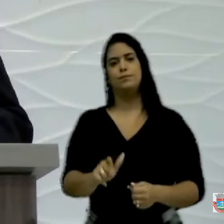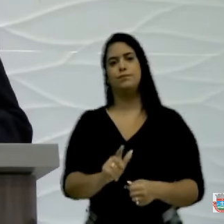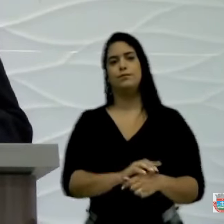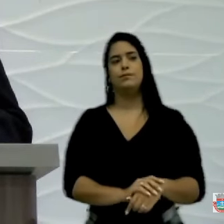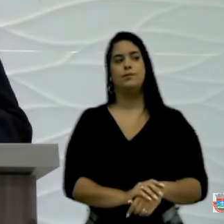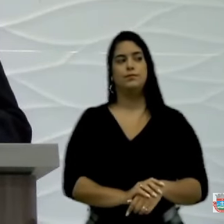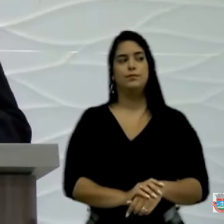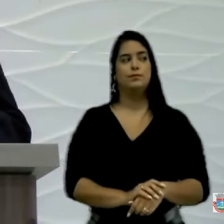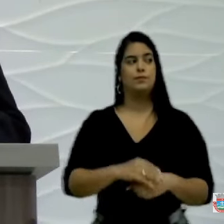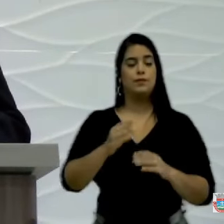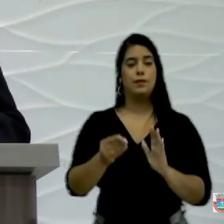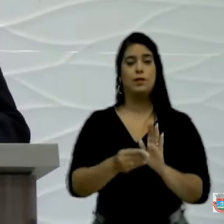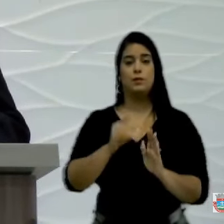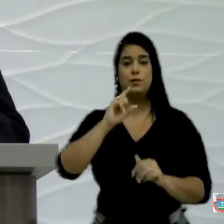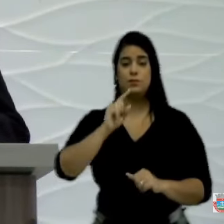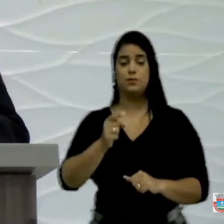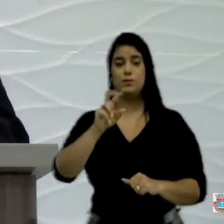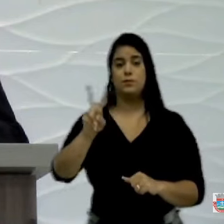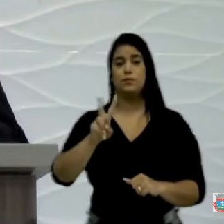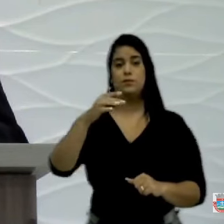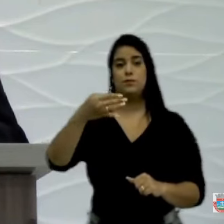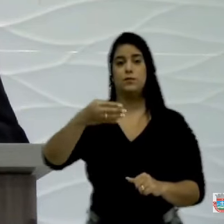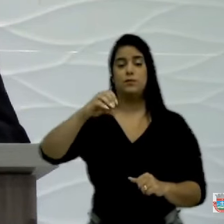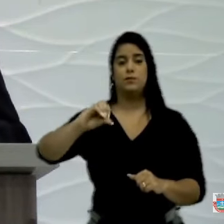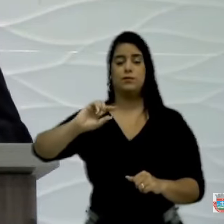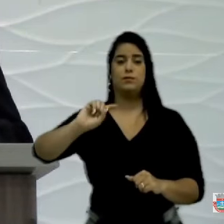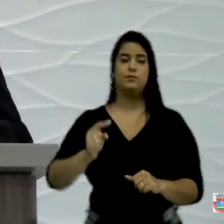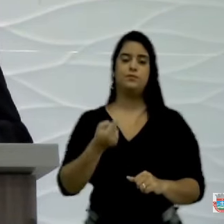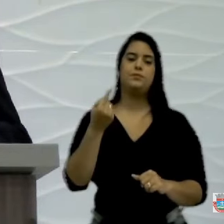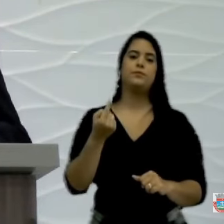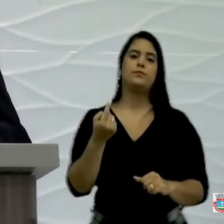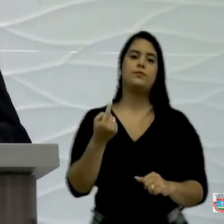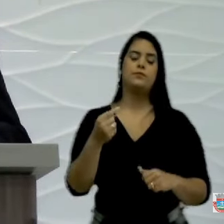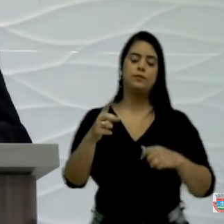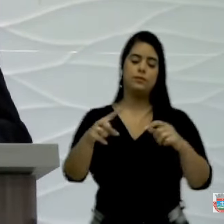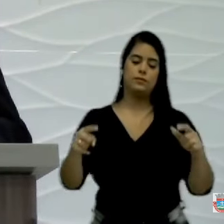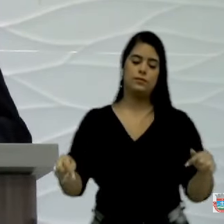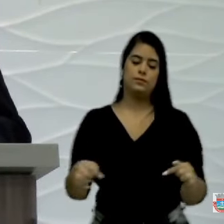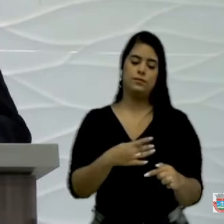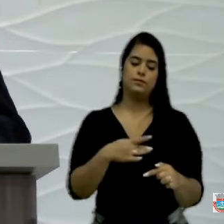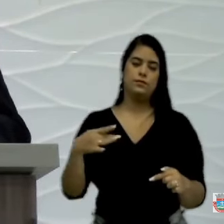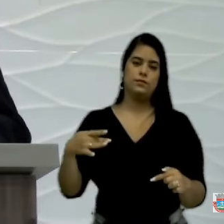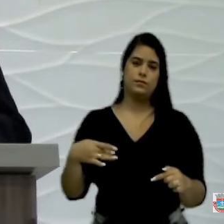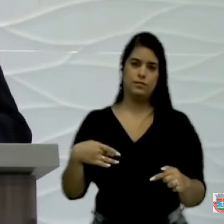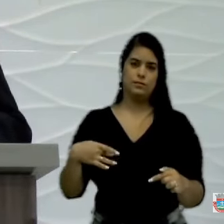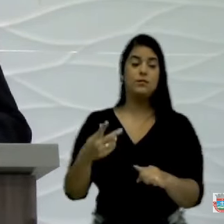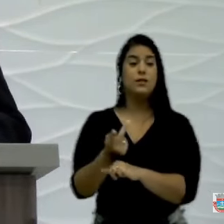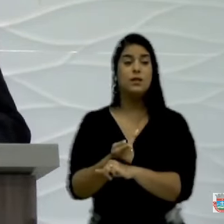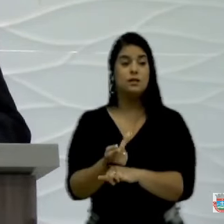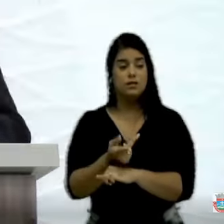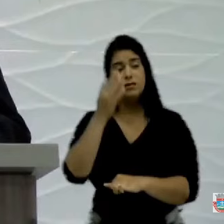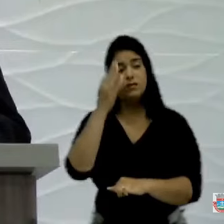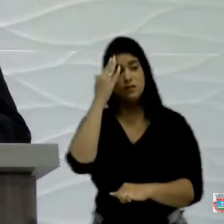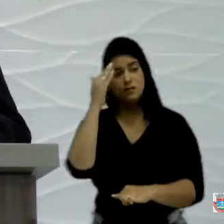Eu tenho uma emenda impositiva no valor de 49 mil, que foi colocado no posto de saúde. Eu quero procurar